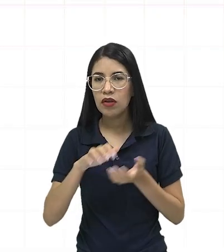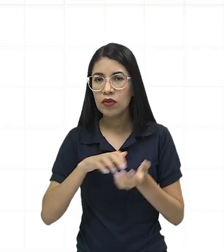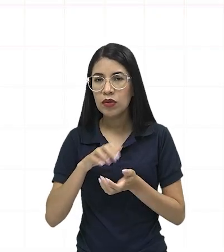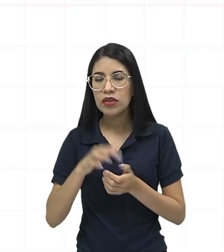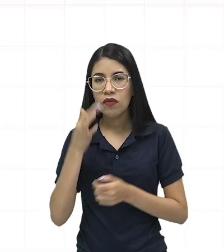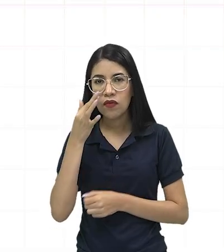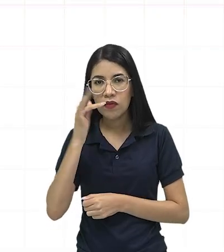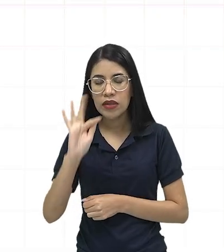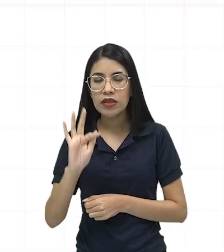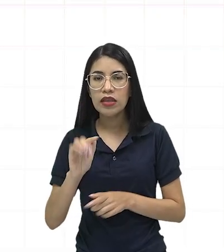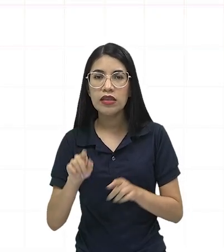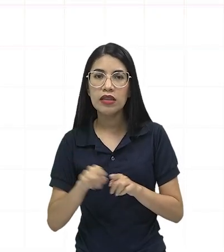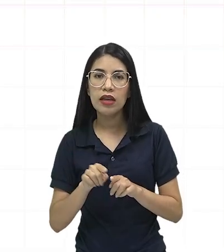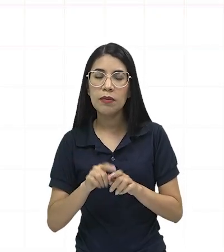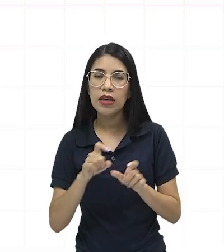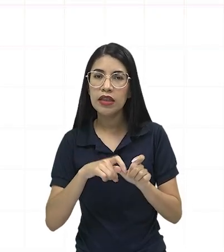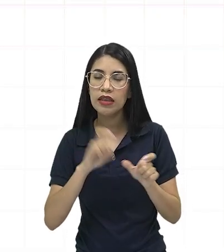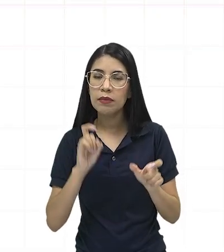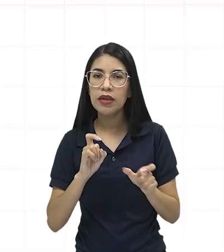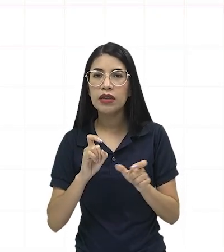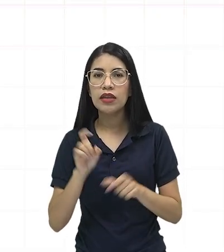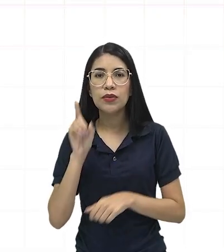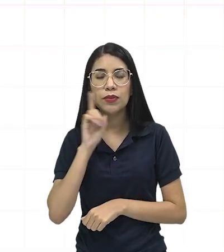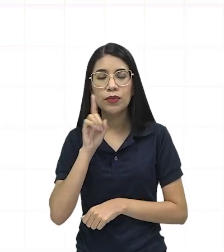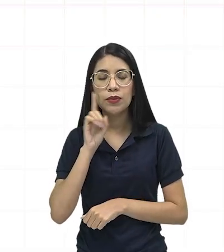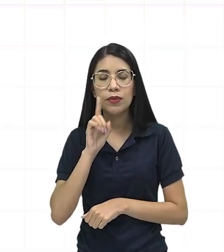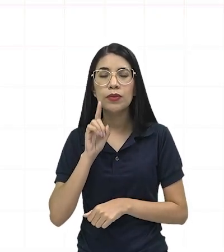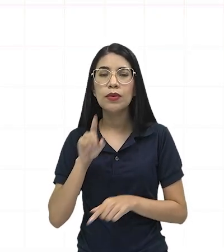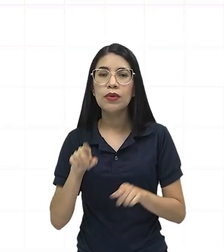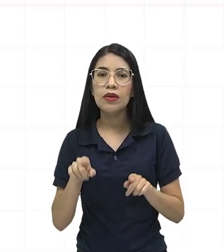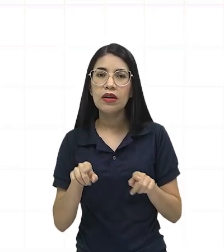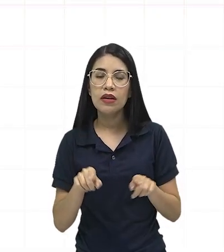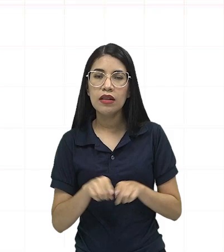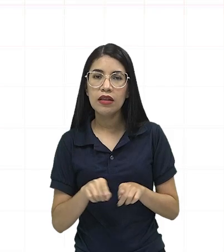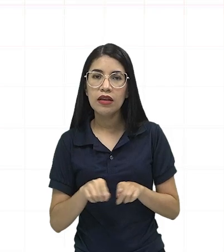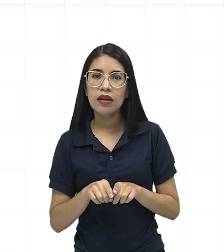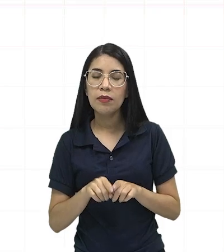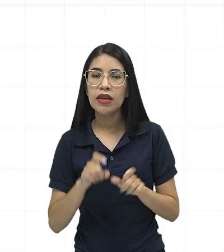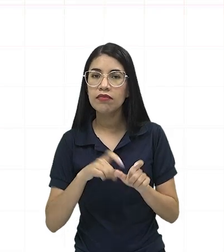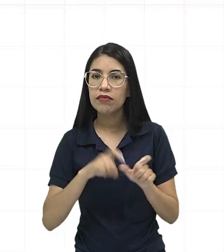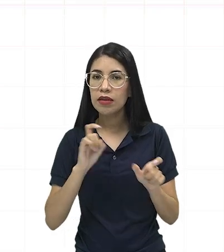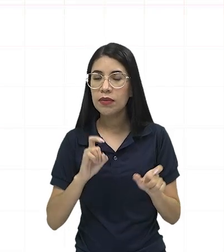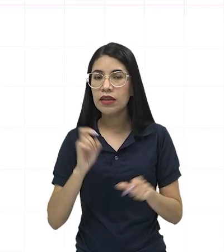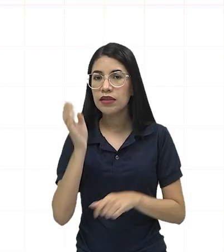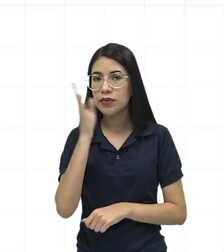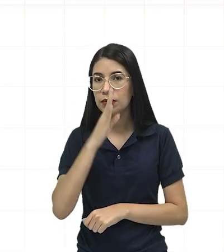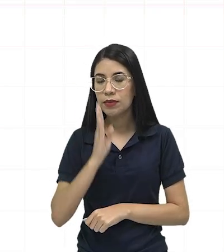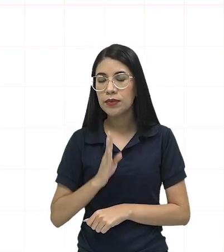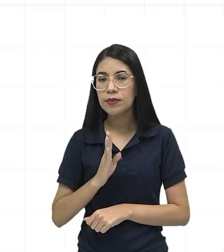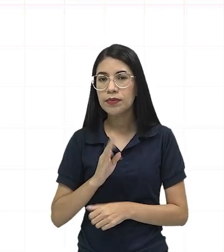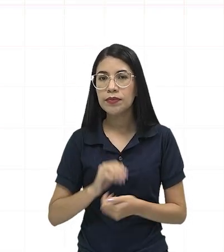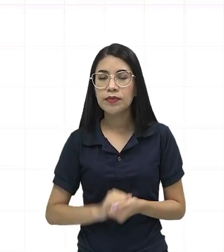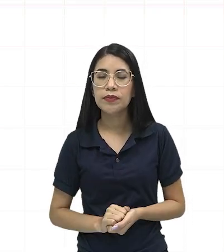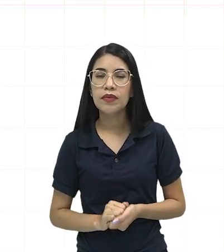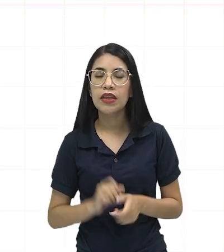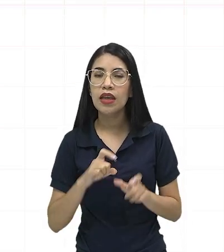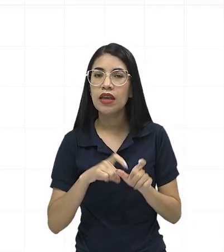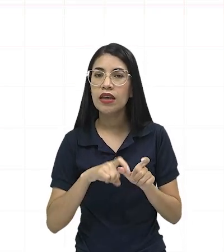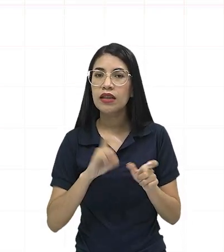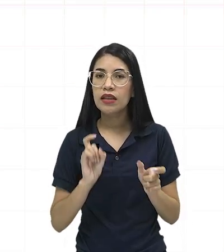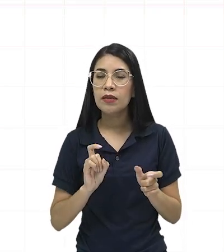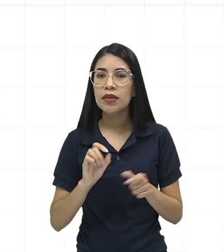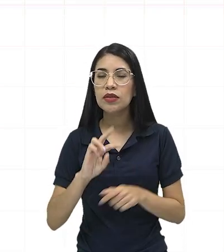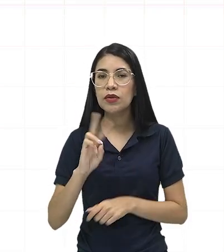Francesa, no processo de independência dos Estados Unidos, no processo de independência do Brasil, no processo de independência